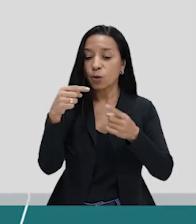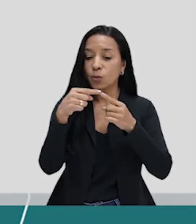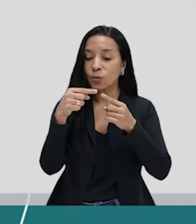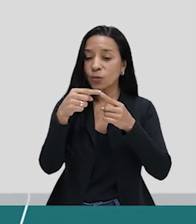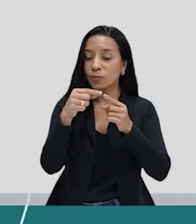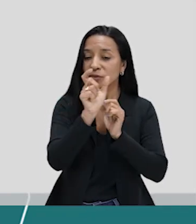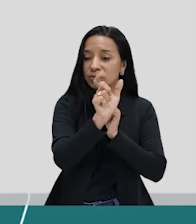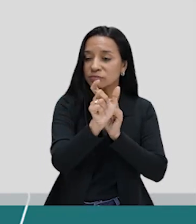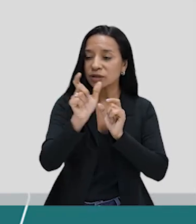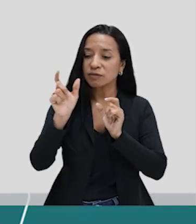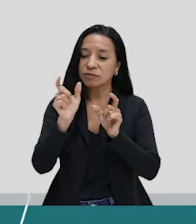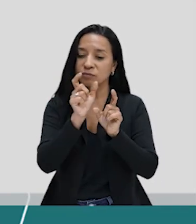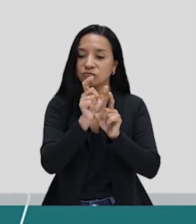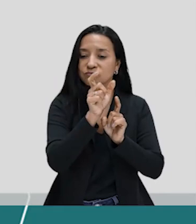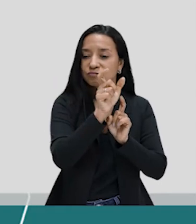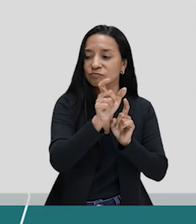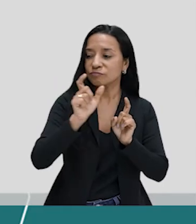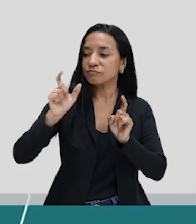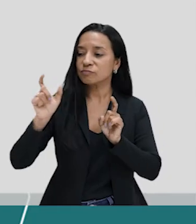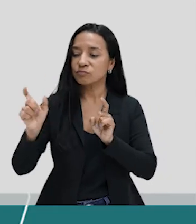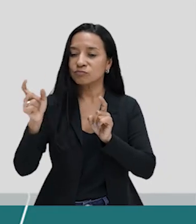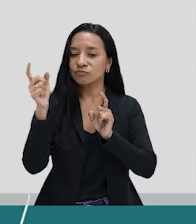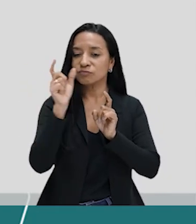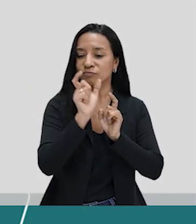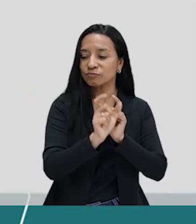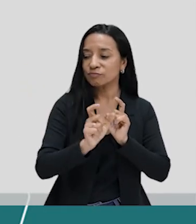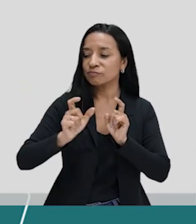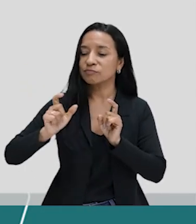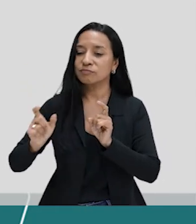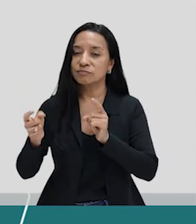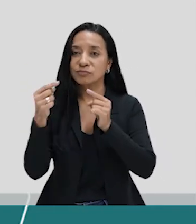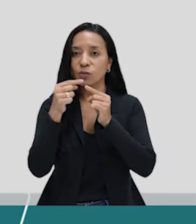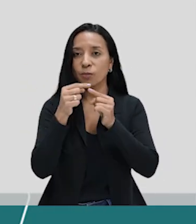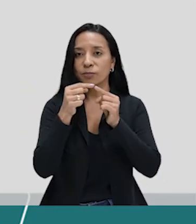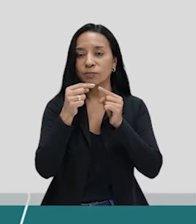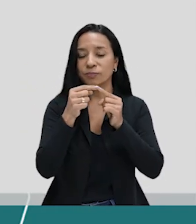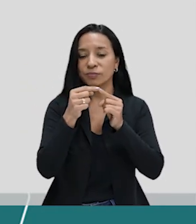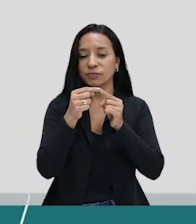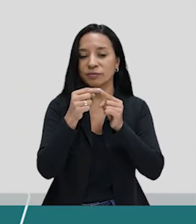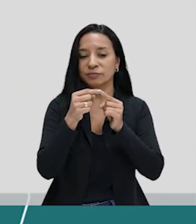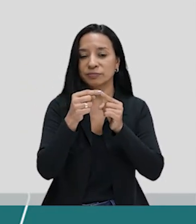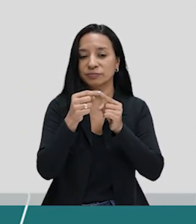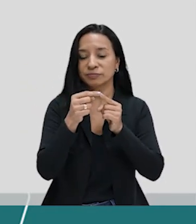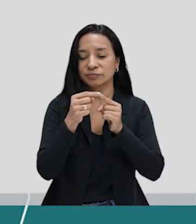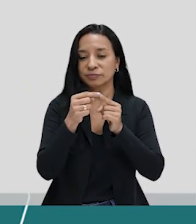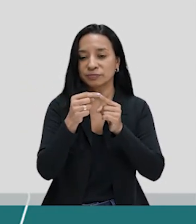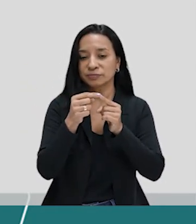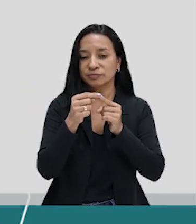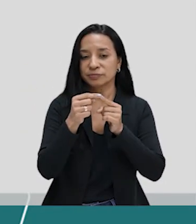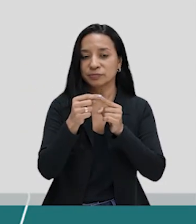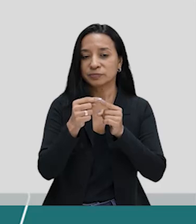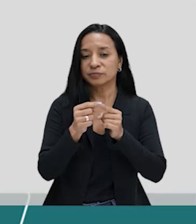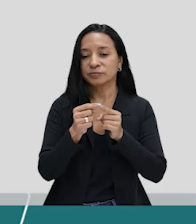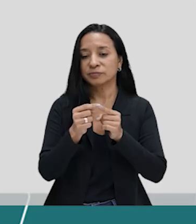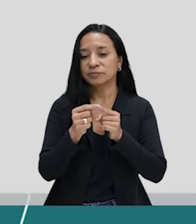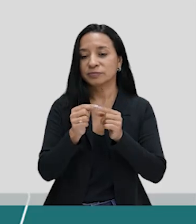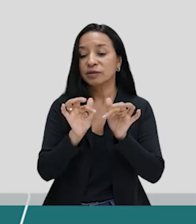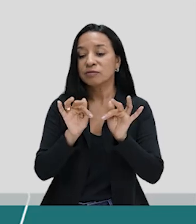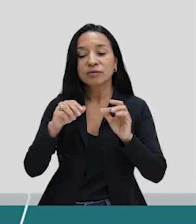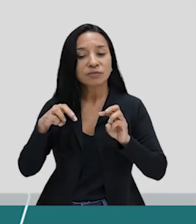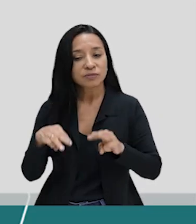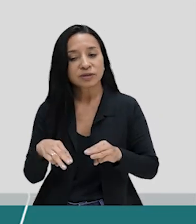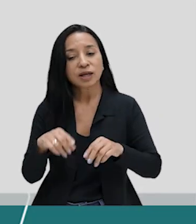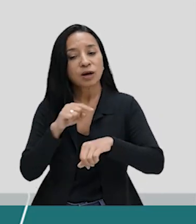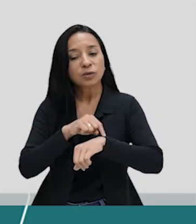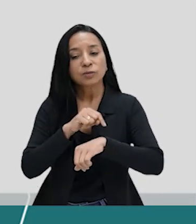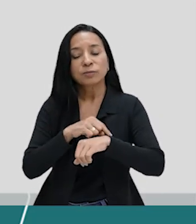gesso, nível alvo e branquial relativo ao braço, tá certo? E para a gente finalizar o